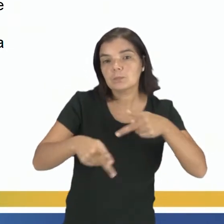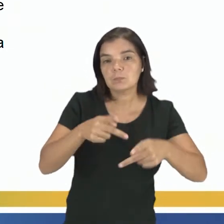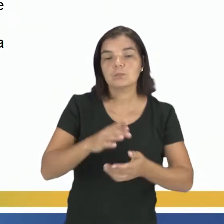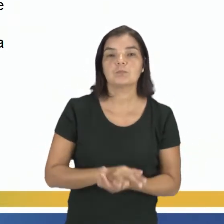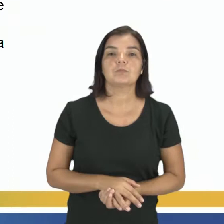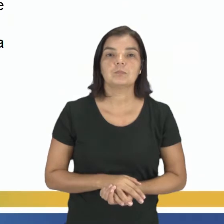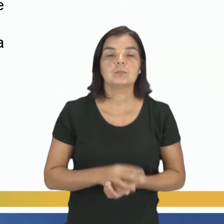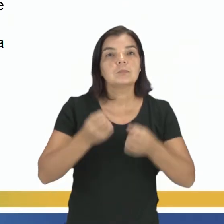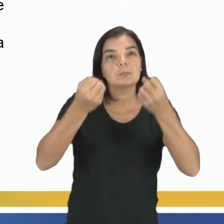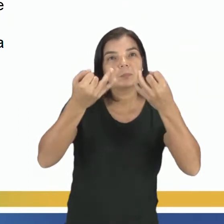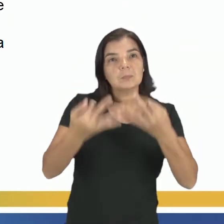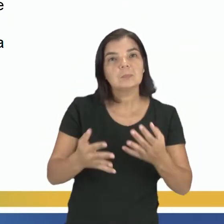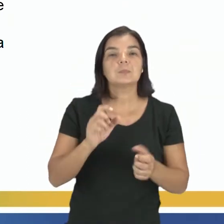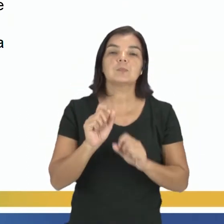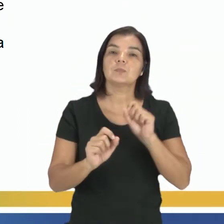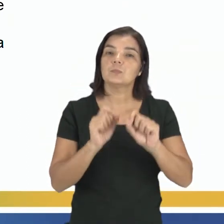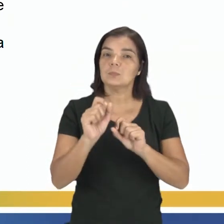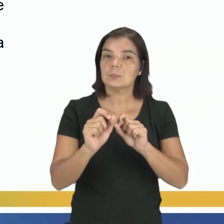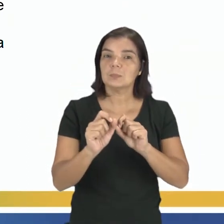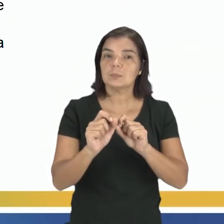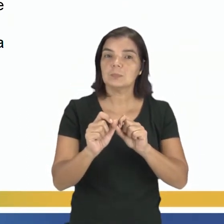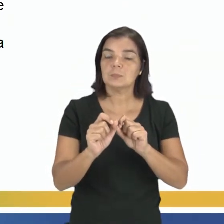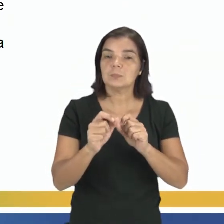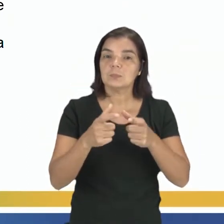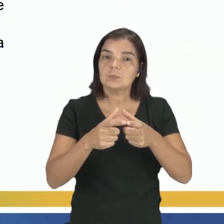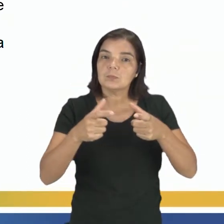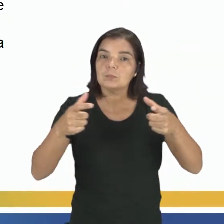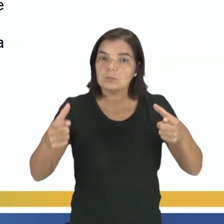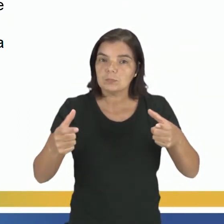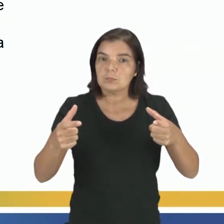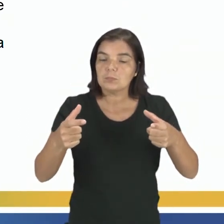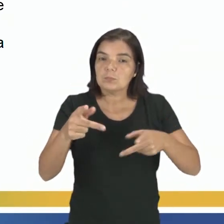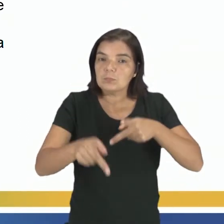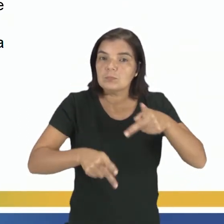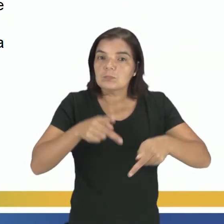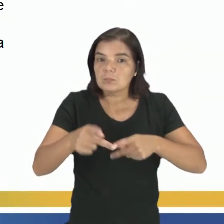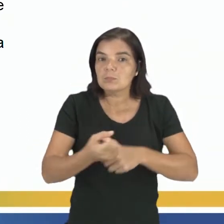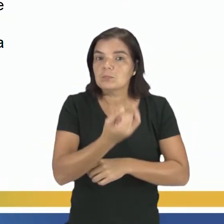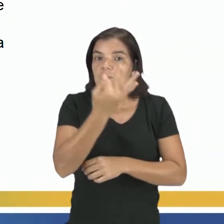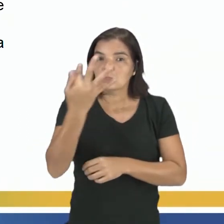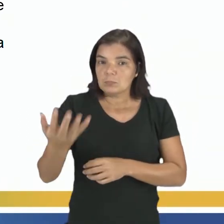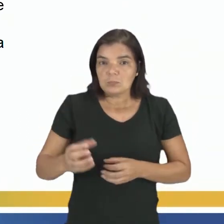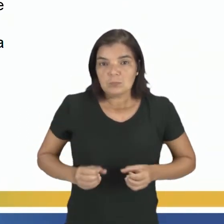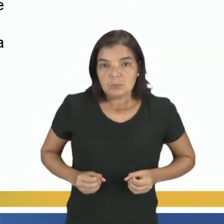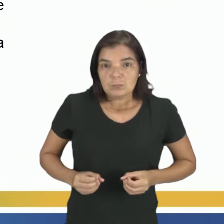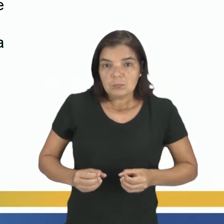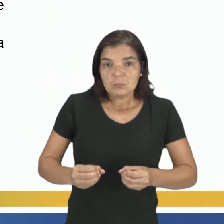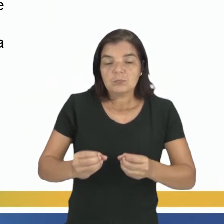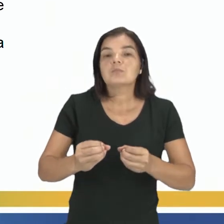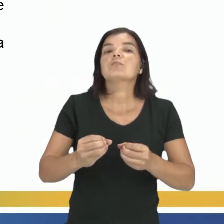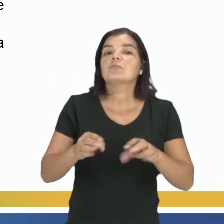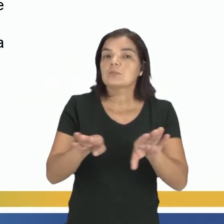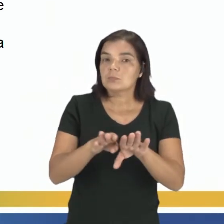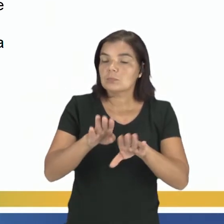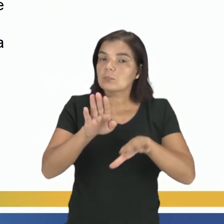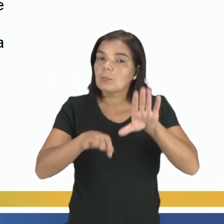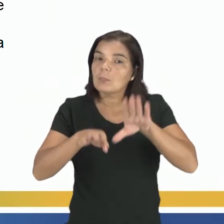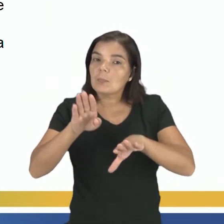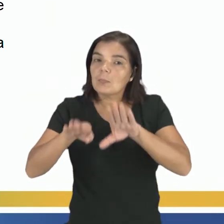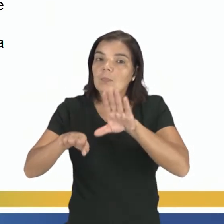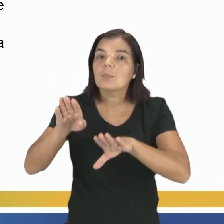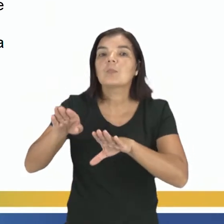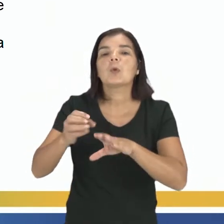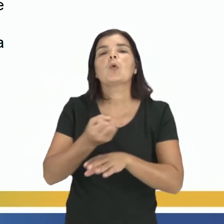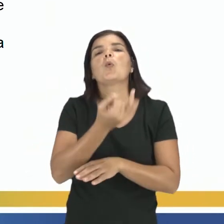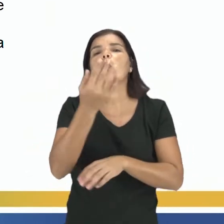querendo dizer que o tamanho dessa população, a quantidade de bactérias dessa população, ela vai depender